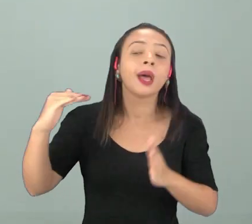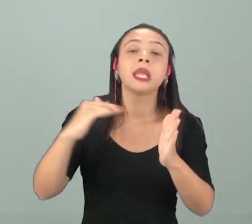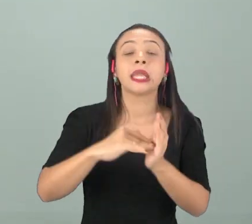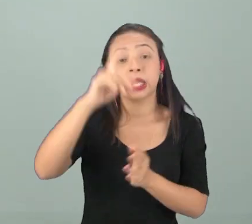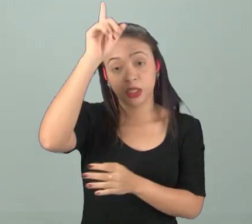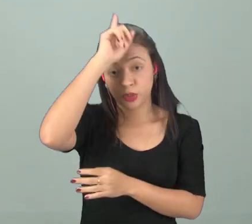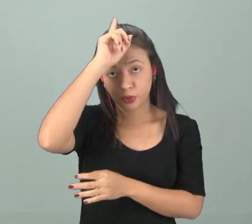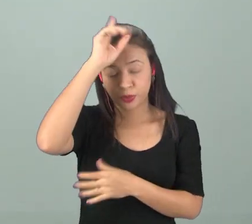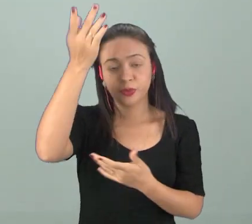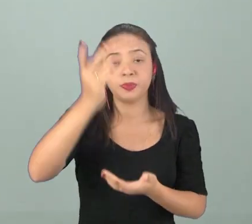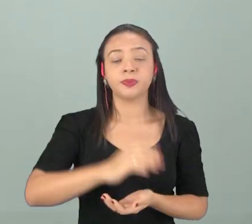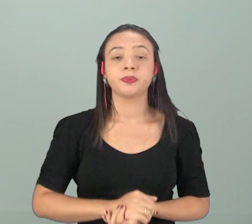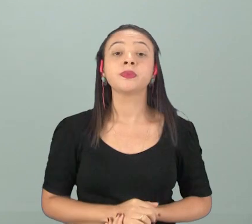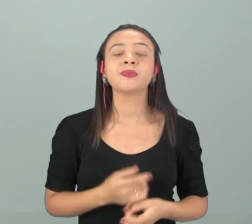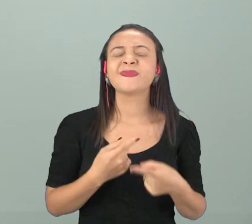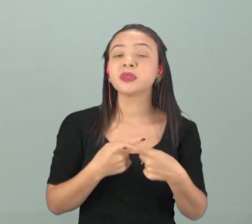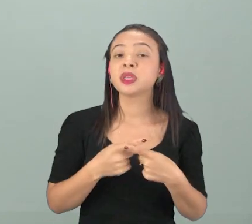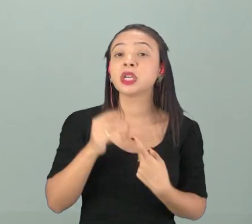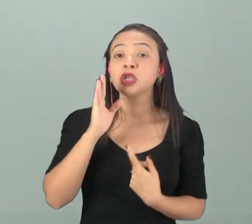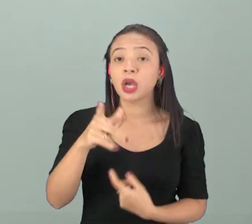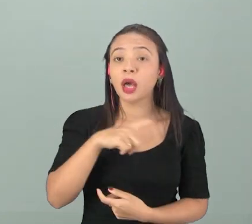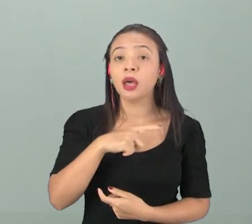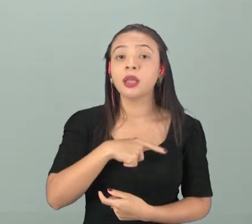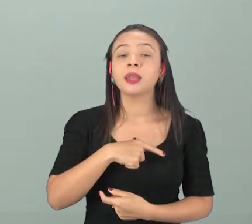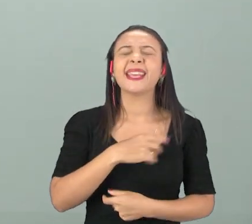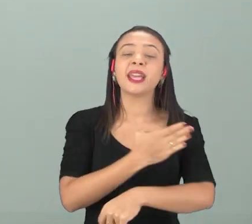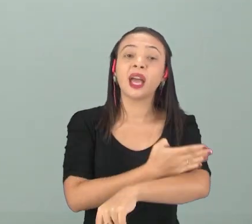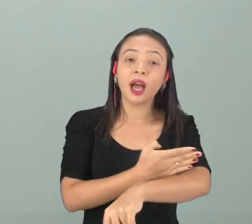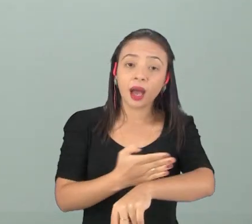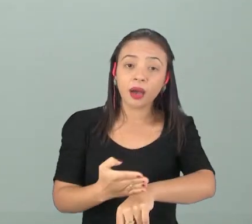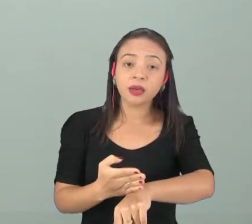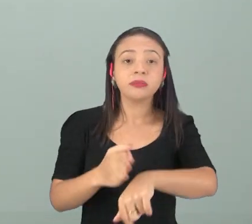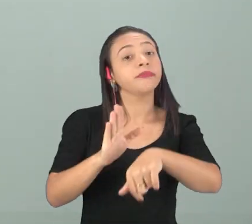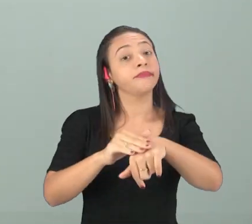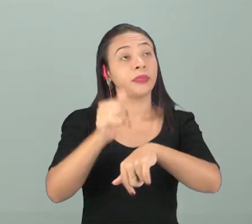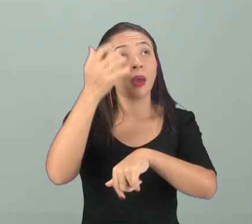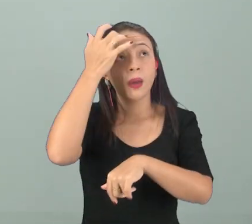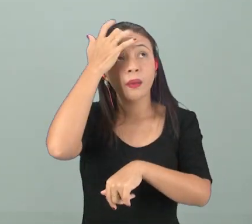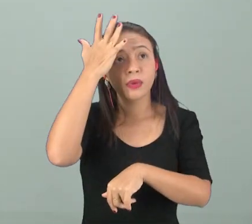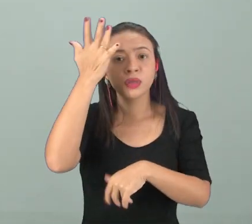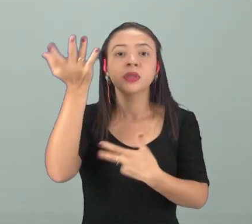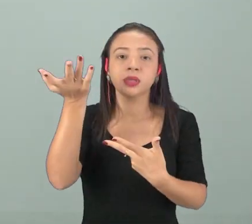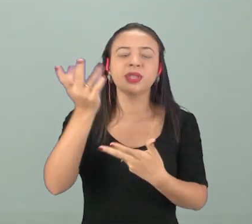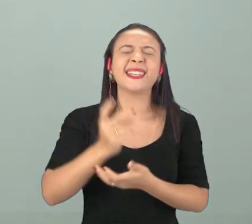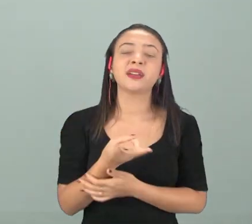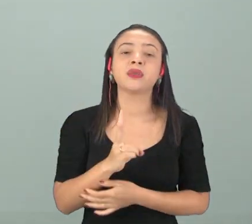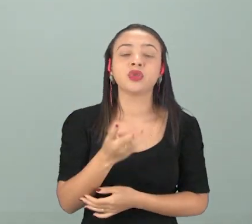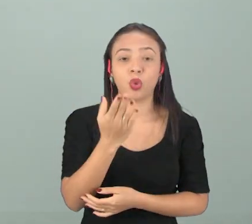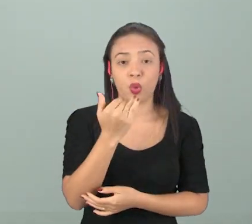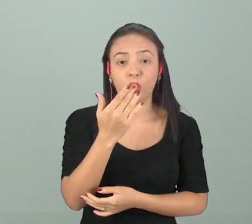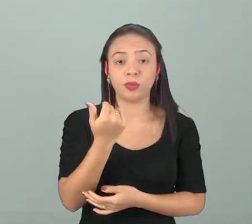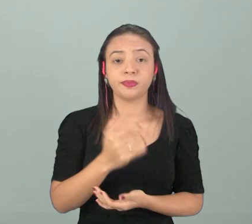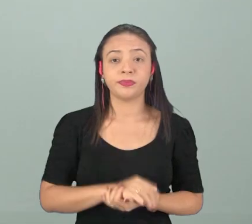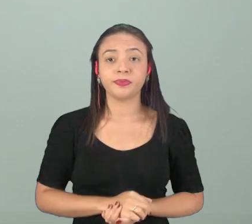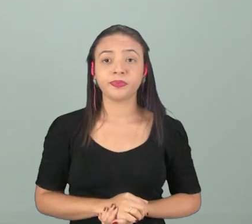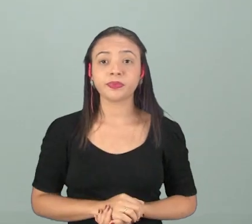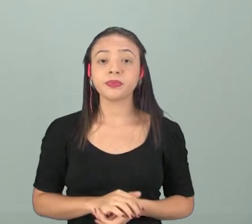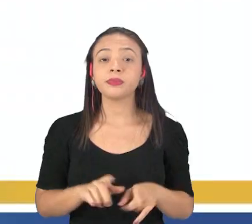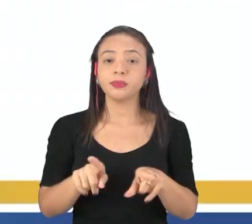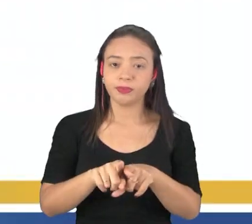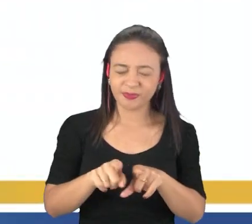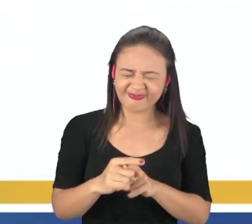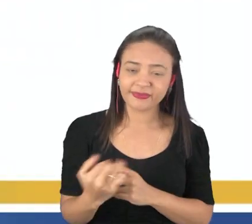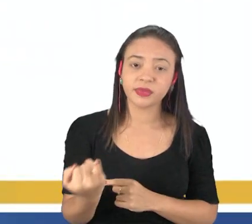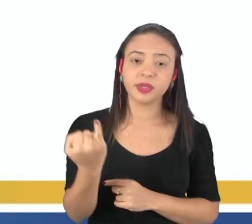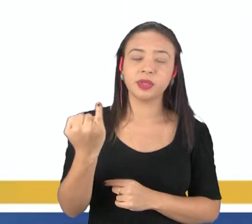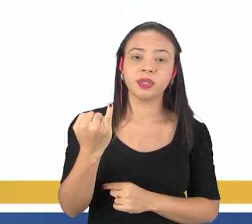vida adulta. Porque aí você já vai ter certos hábitos e vai ser muito mais fácil, de seguir com uma certa alimentação. É importante que